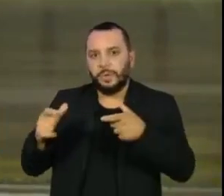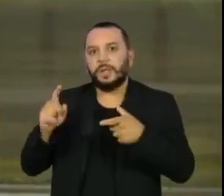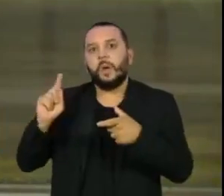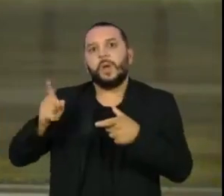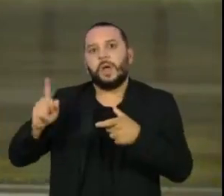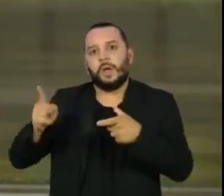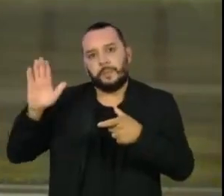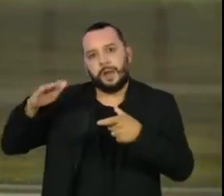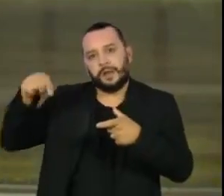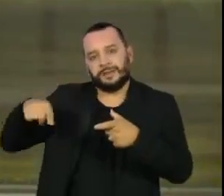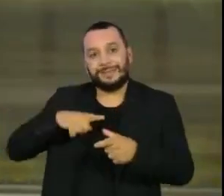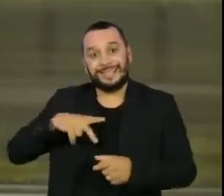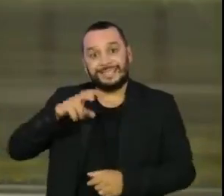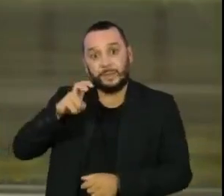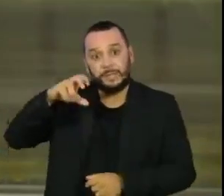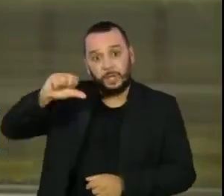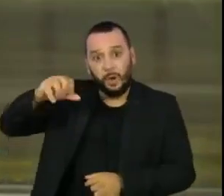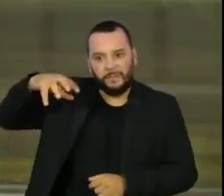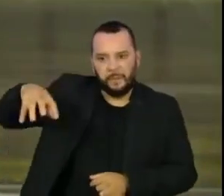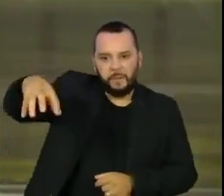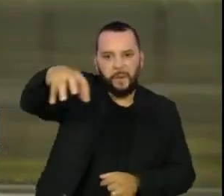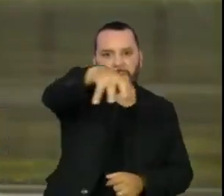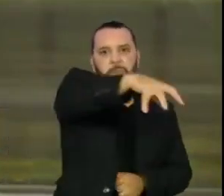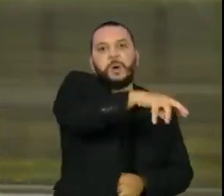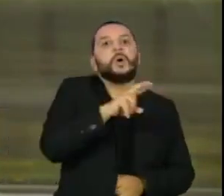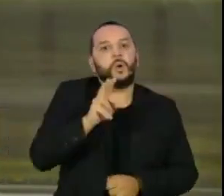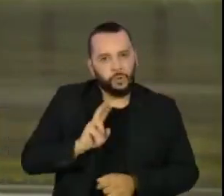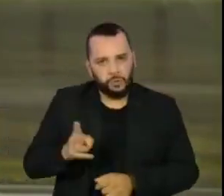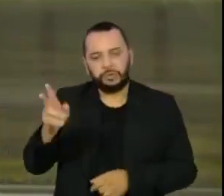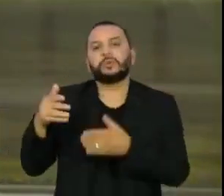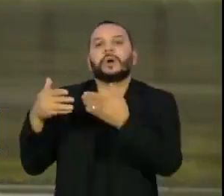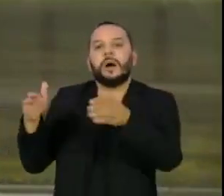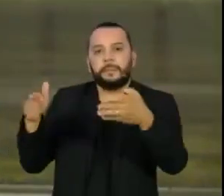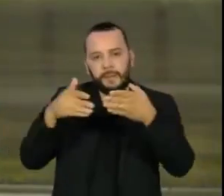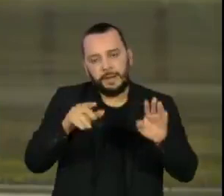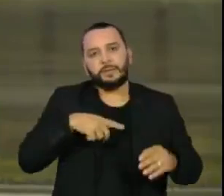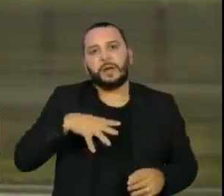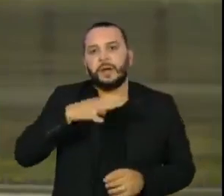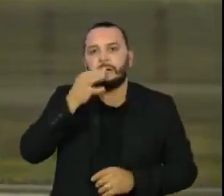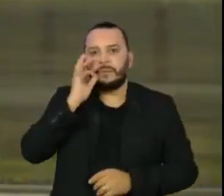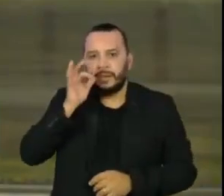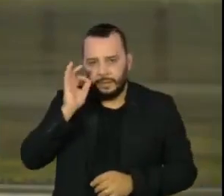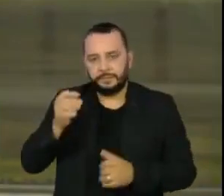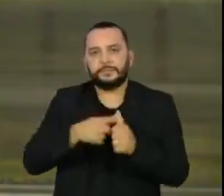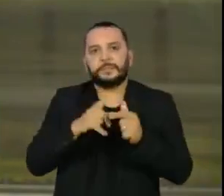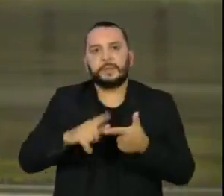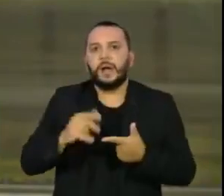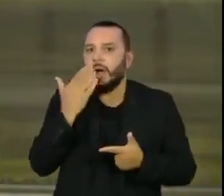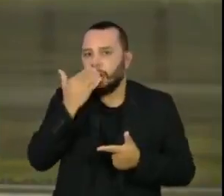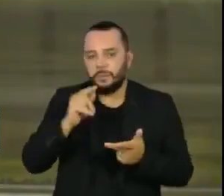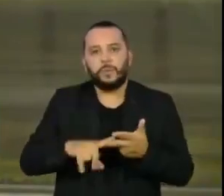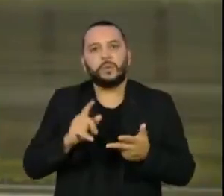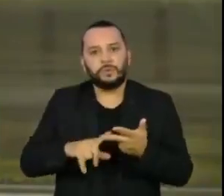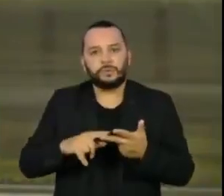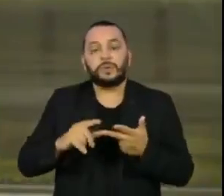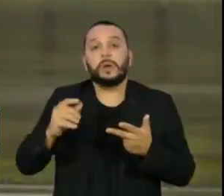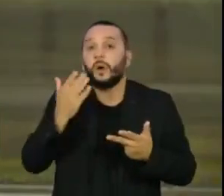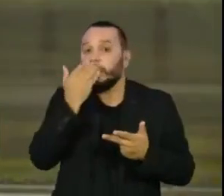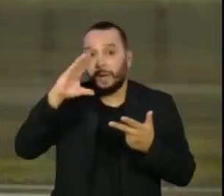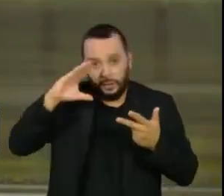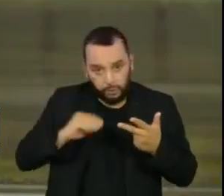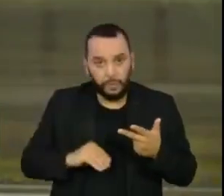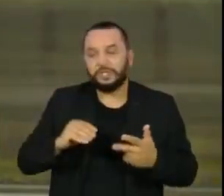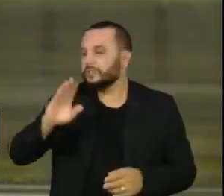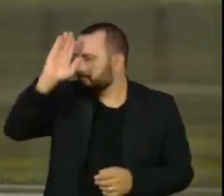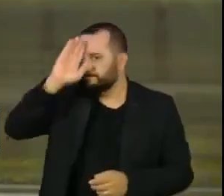Bom Prato. As 59 unidades vão continuar a oferecer café da manhã, almoço e jantar gratuitamente